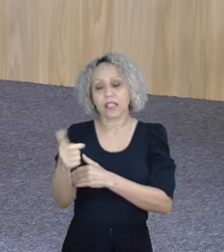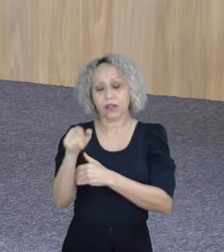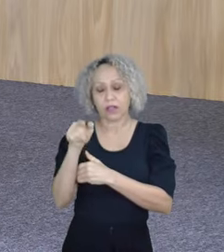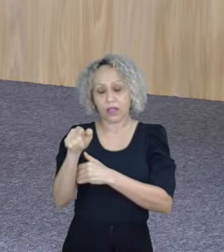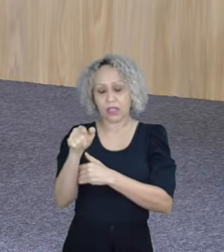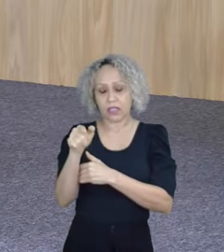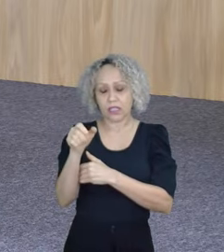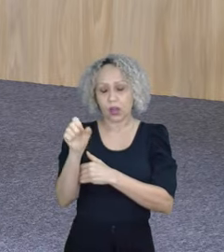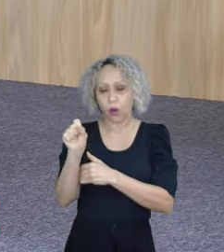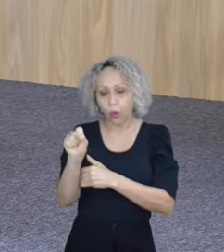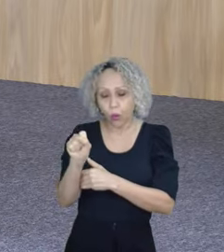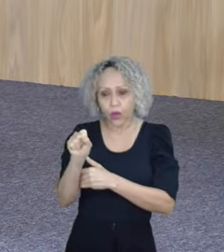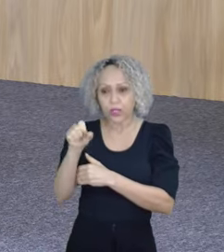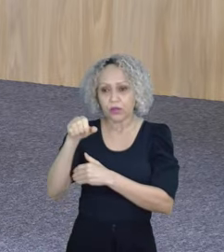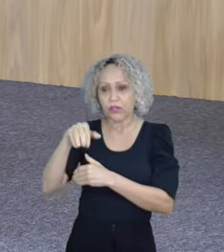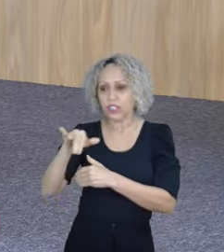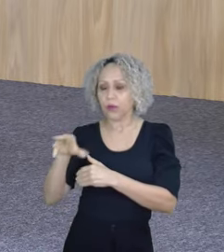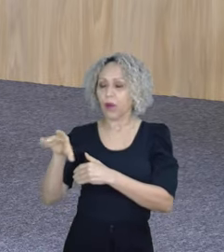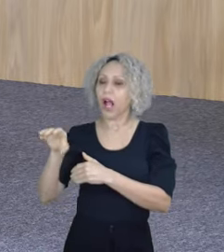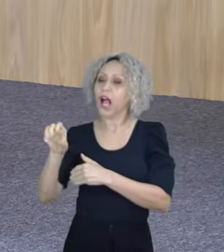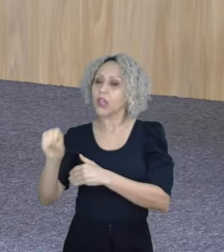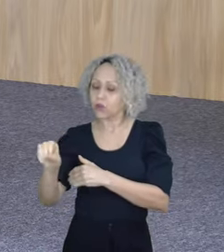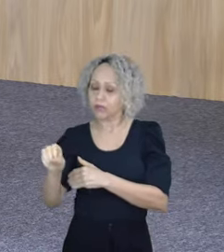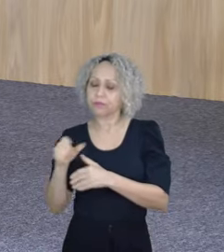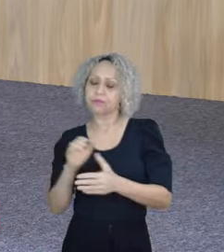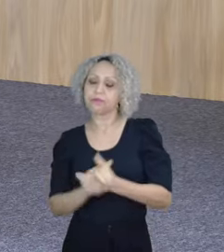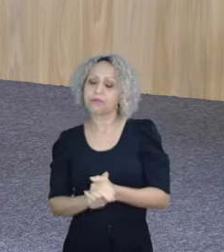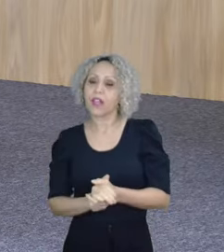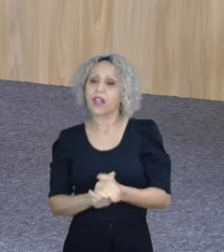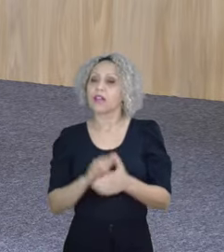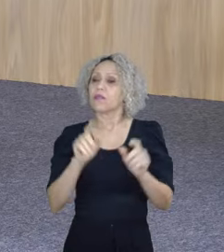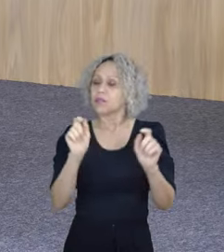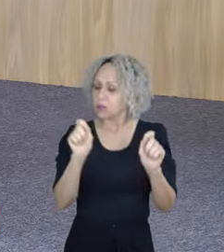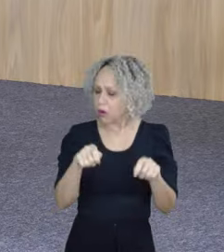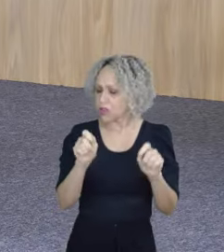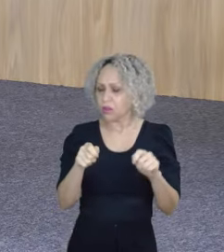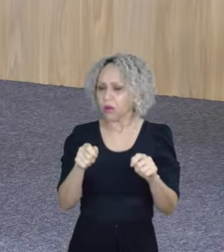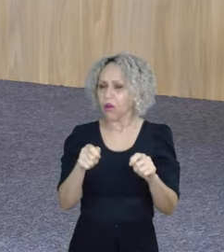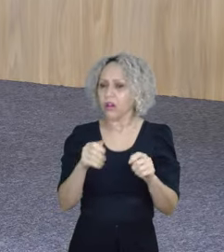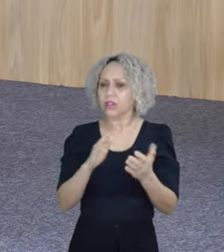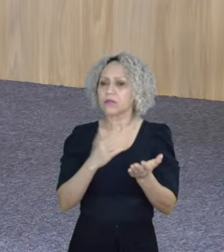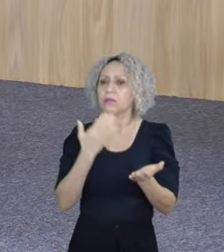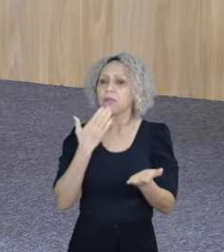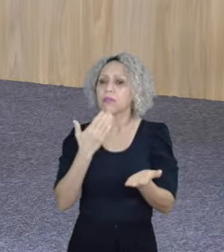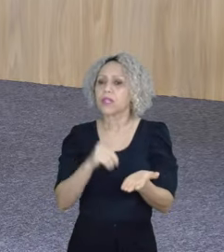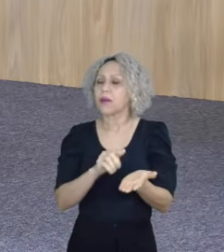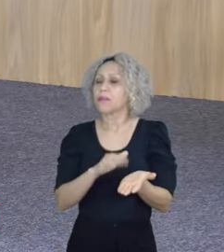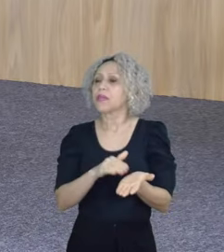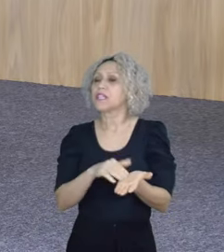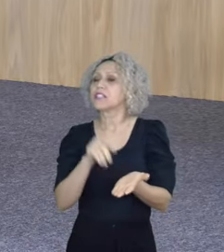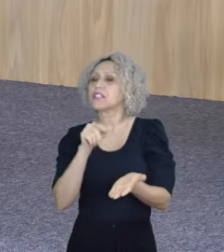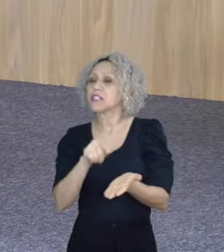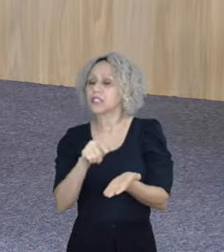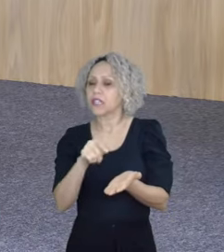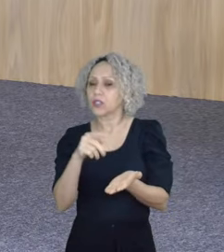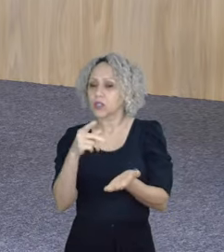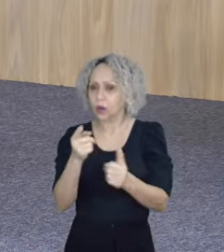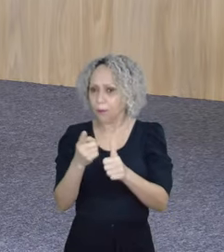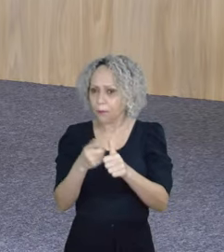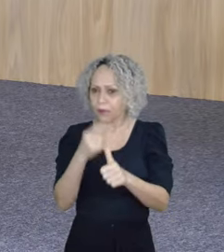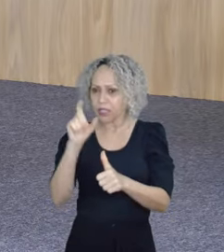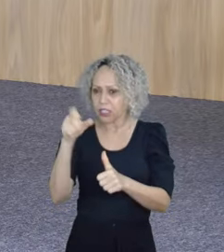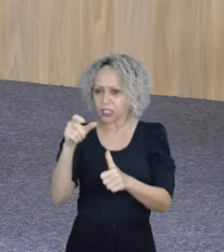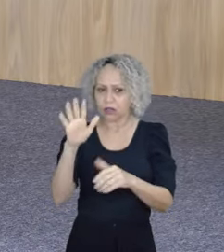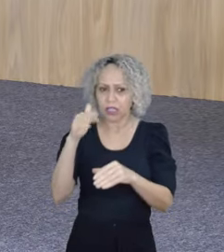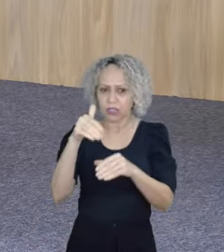primeiro turno das eleições deste ano, também podem solicitar aí a primeira via do seu título eleitoral. O procedimento de alistamento eleitoral